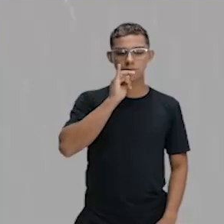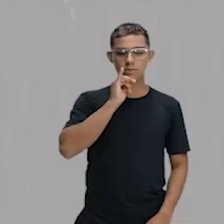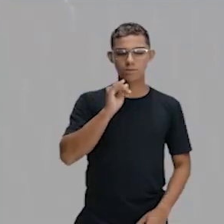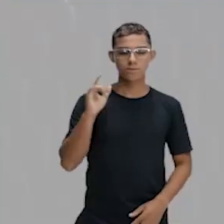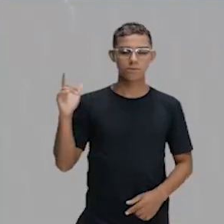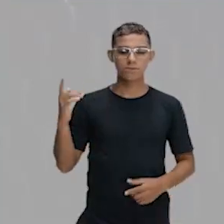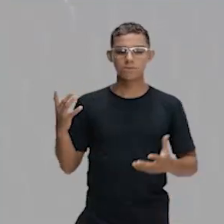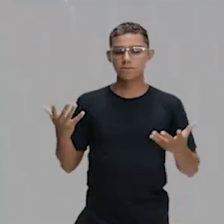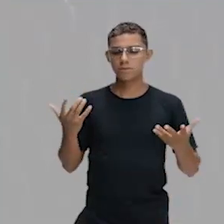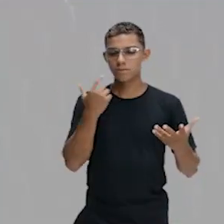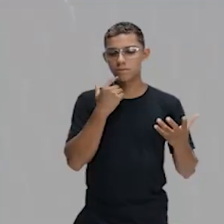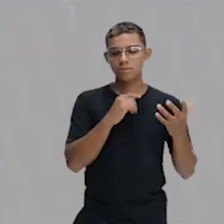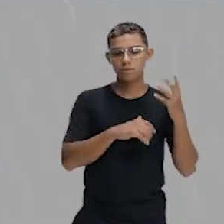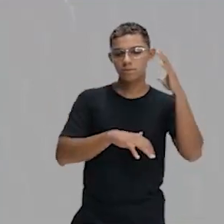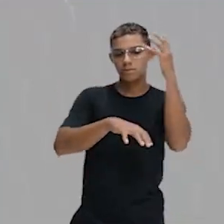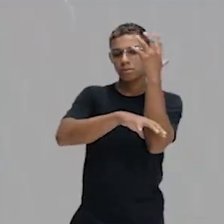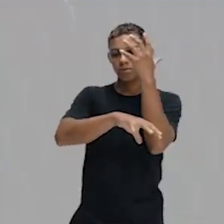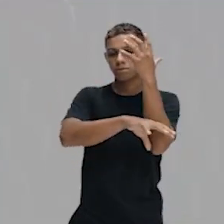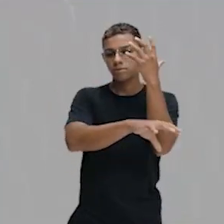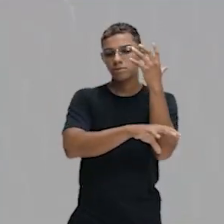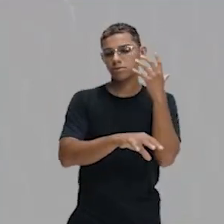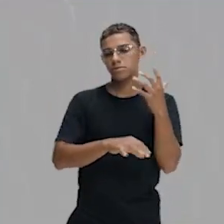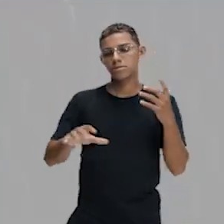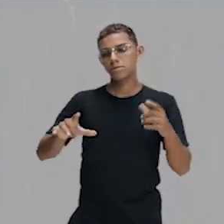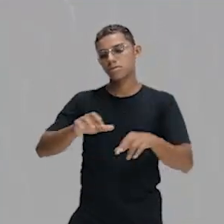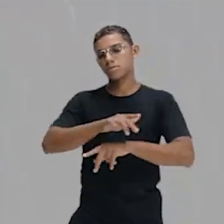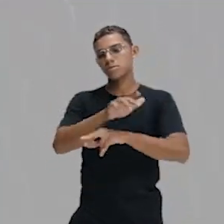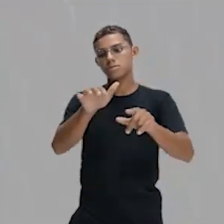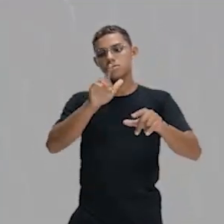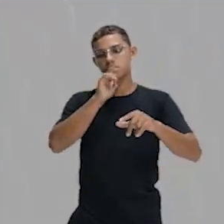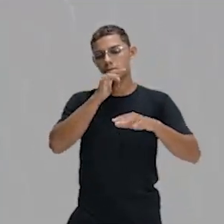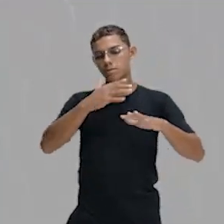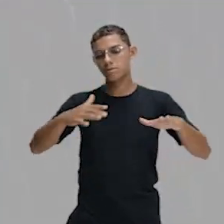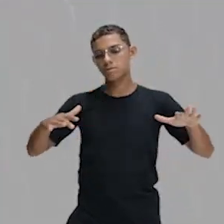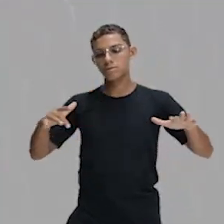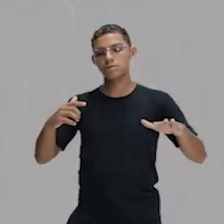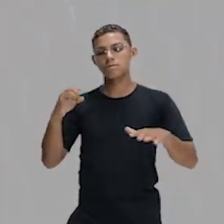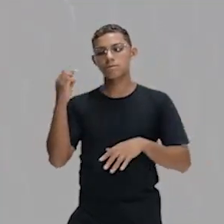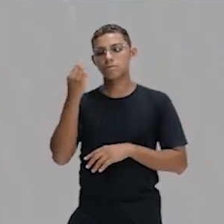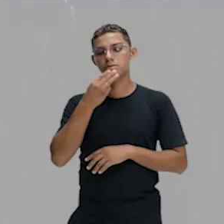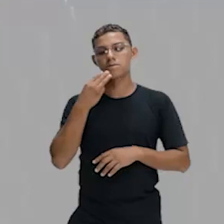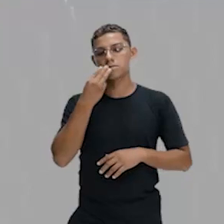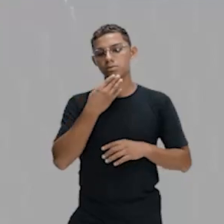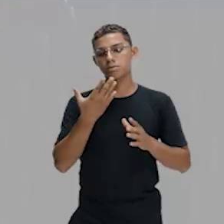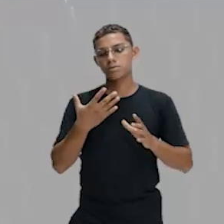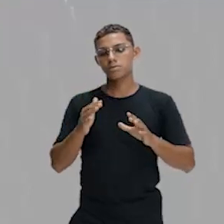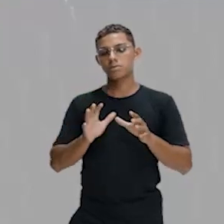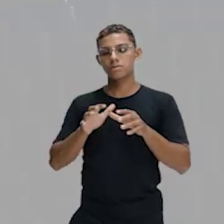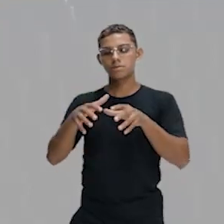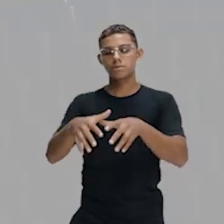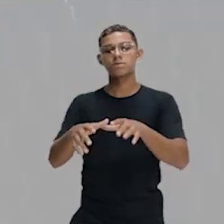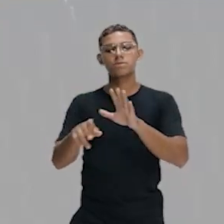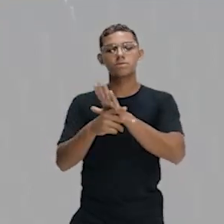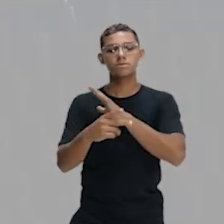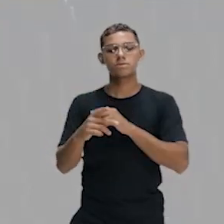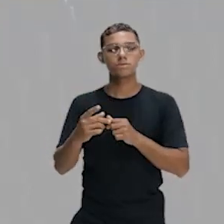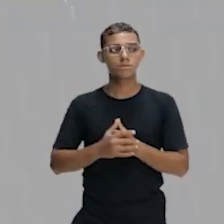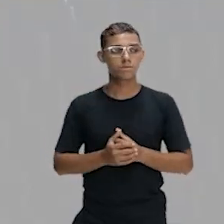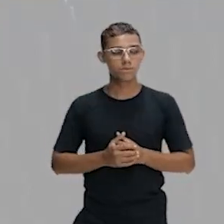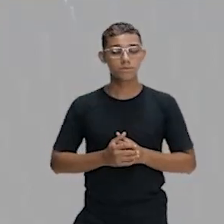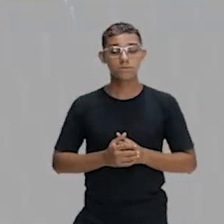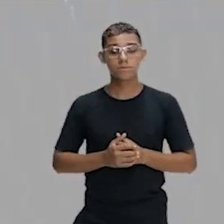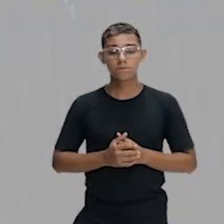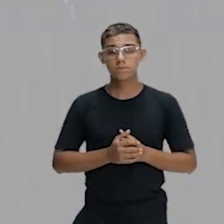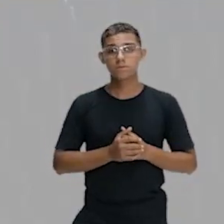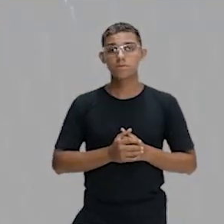verdadeiros berçários marinhos. Muitos animais do ambiente de água salgada vão colocar os ovos,